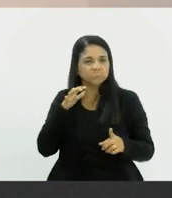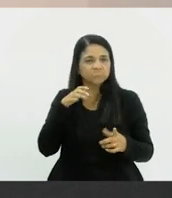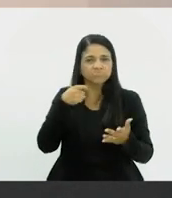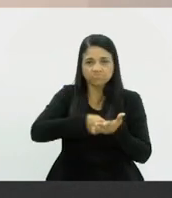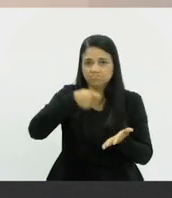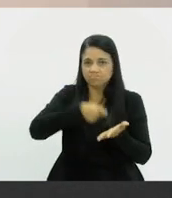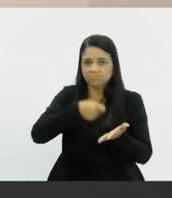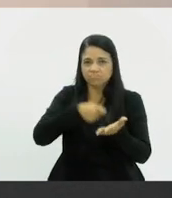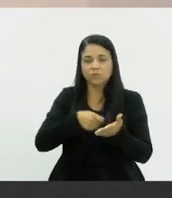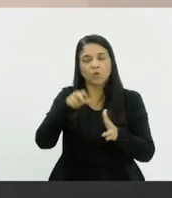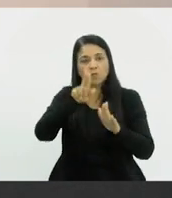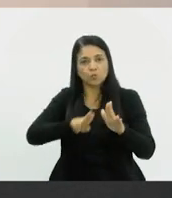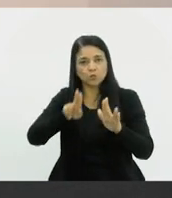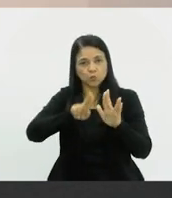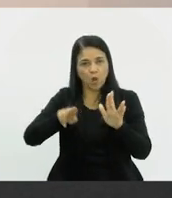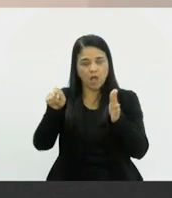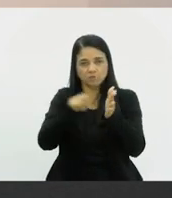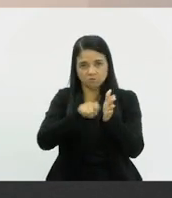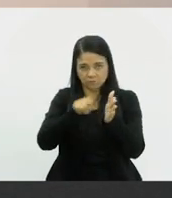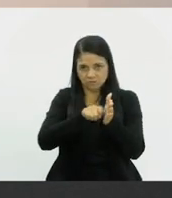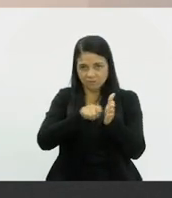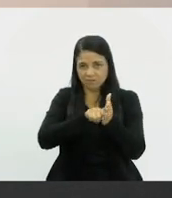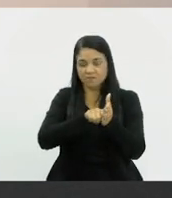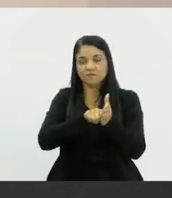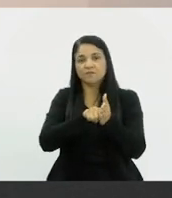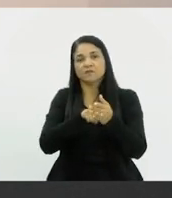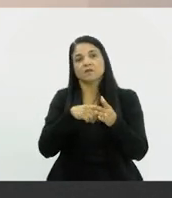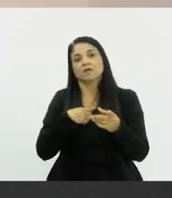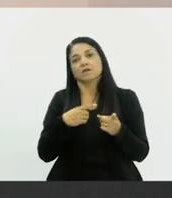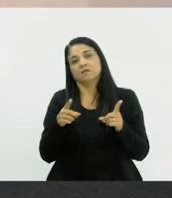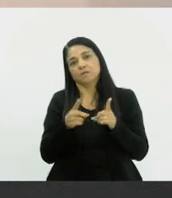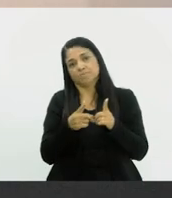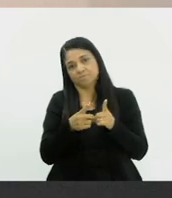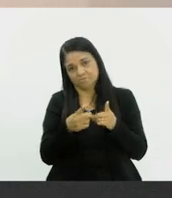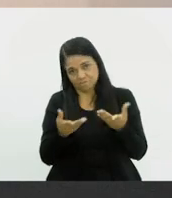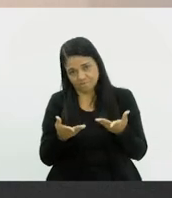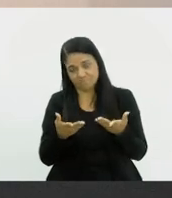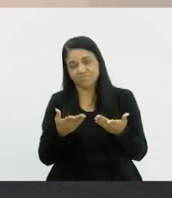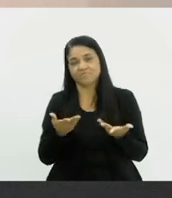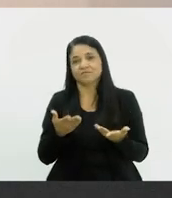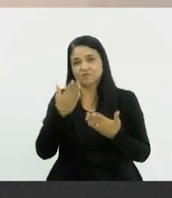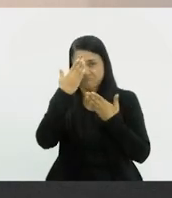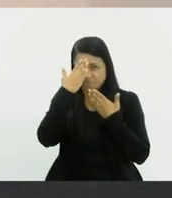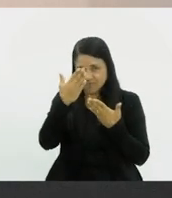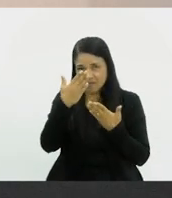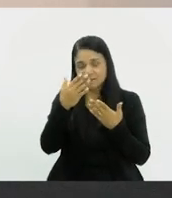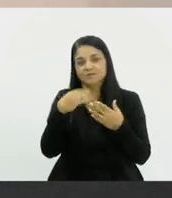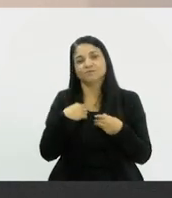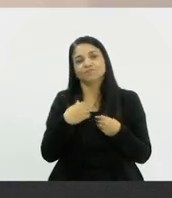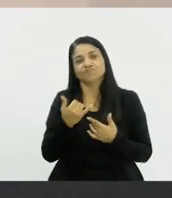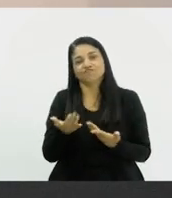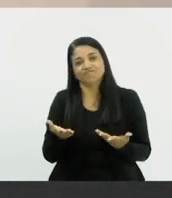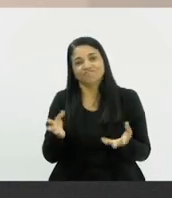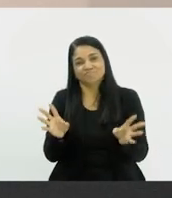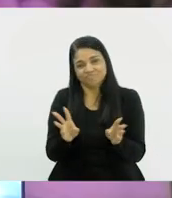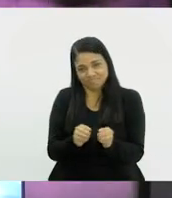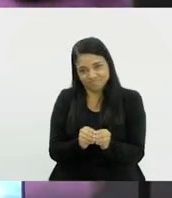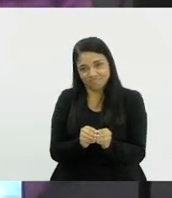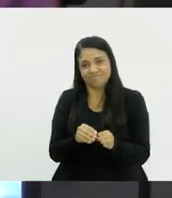usuários enquanto pacientes né e é isso obrigado desculpa se eu fui me